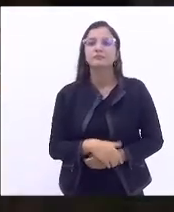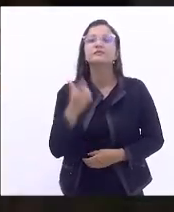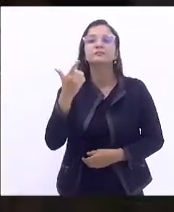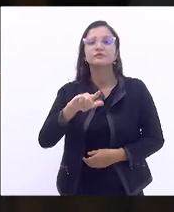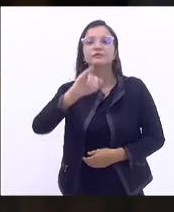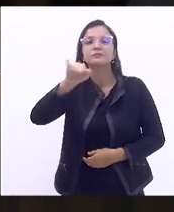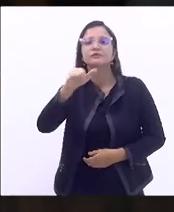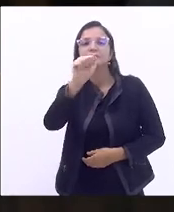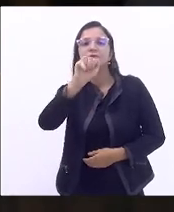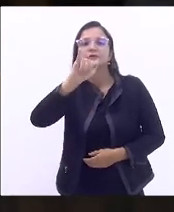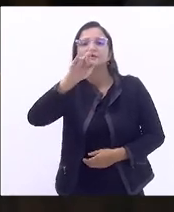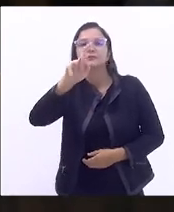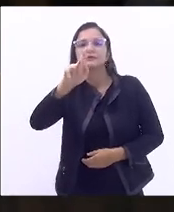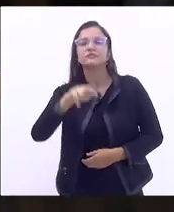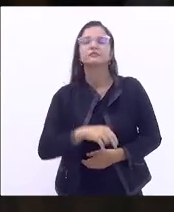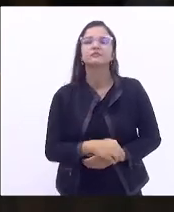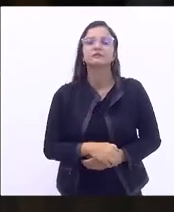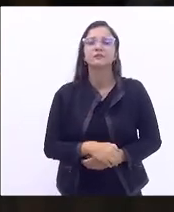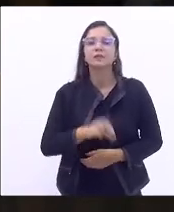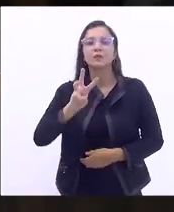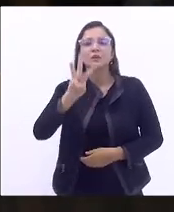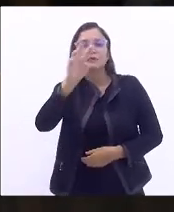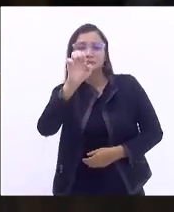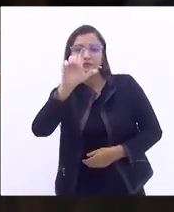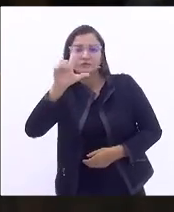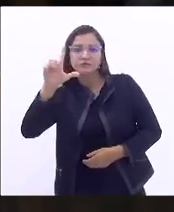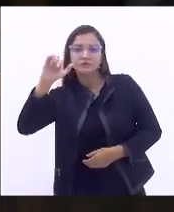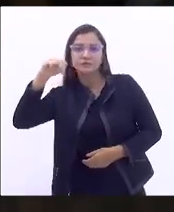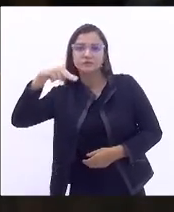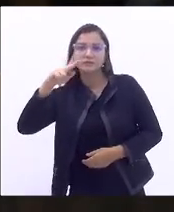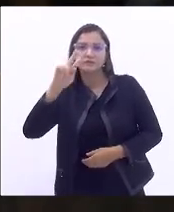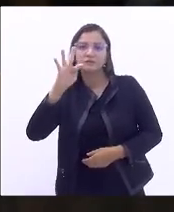Jair Bittencourt, deputado Wellington,